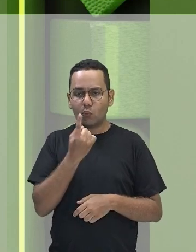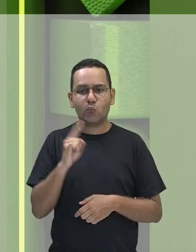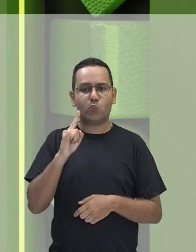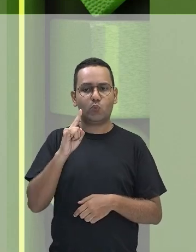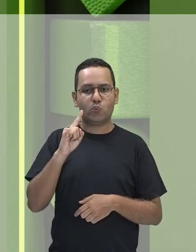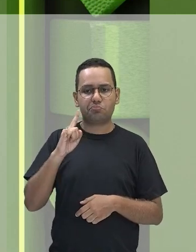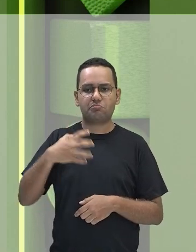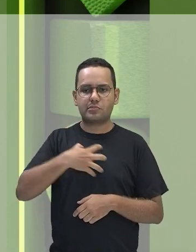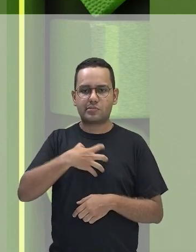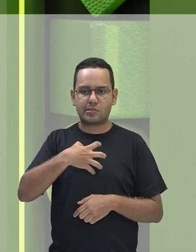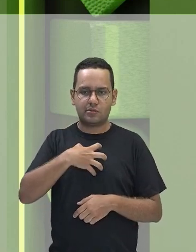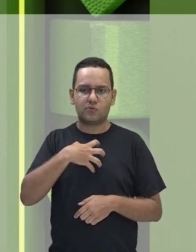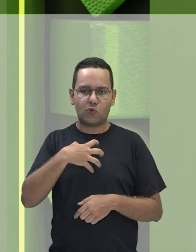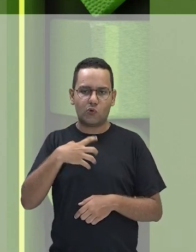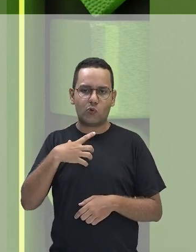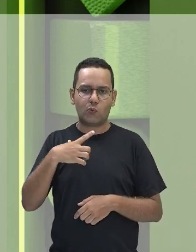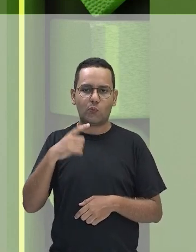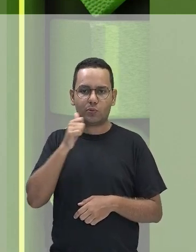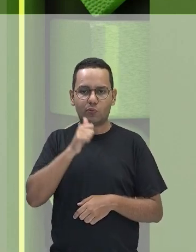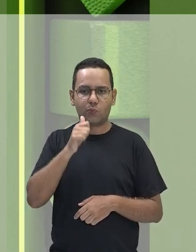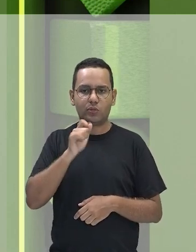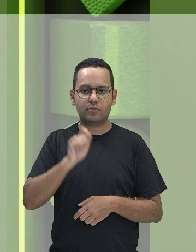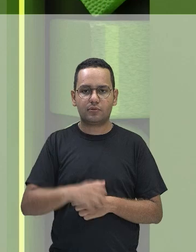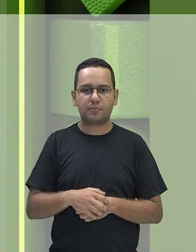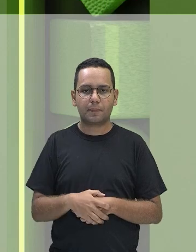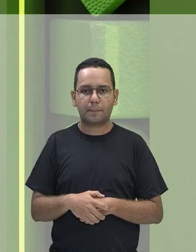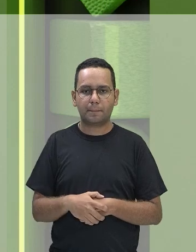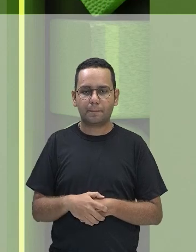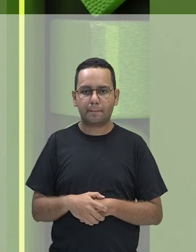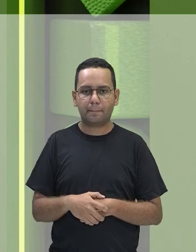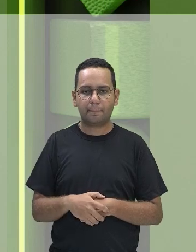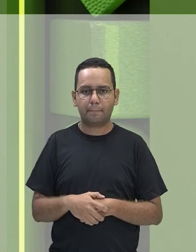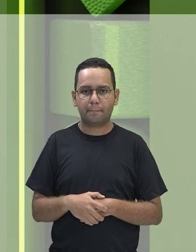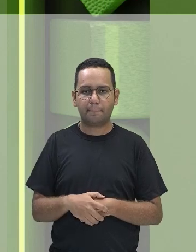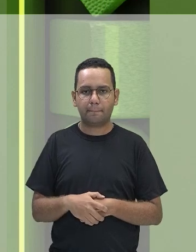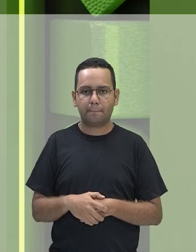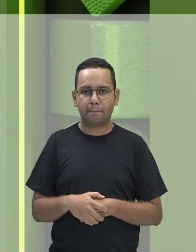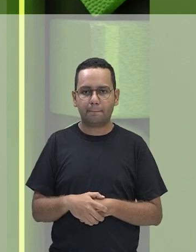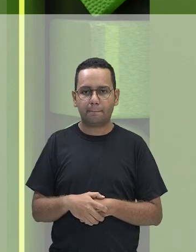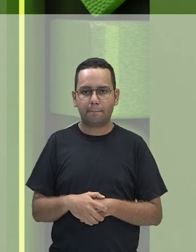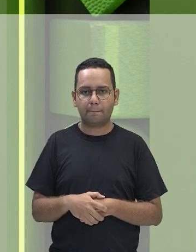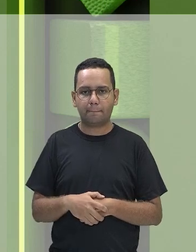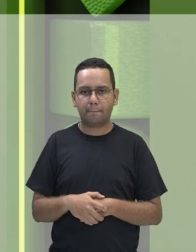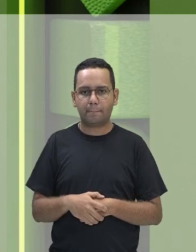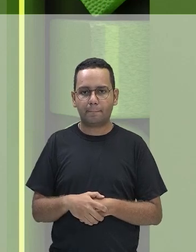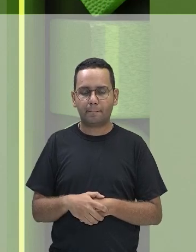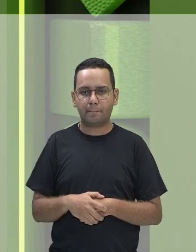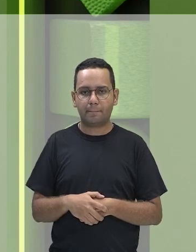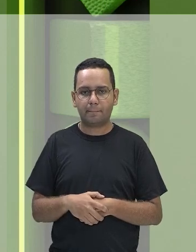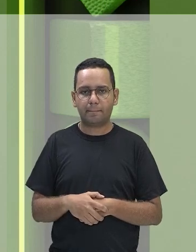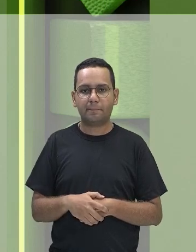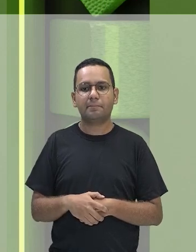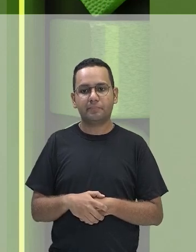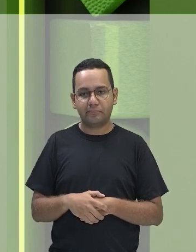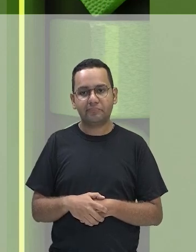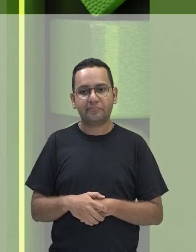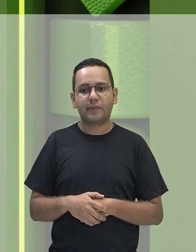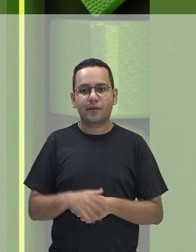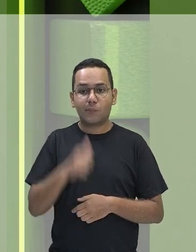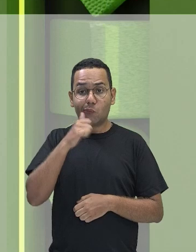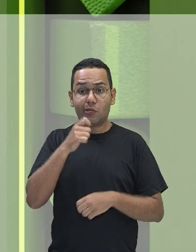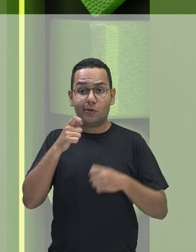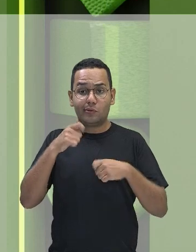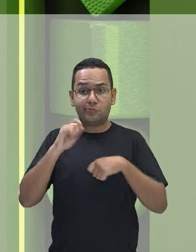afeta as mulheres com essa síndrome está relacionado à facilidade do ganho de massa. Às vezes a pessoa acaba tendo dificuldade